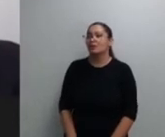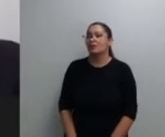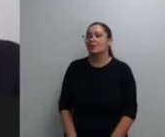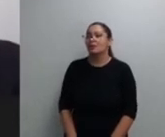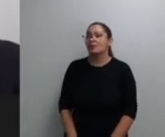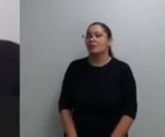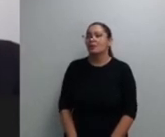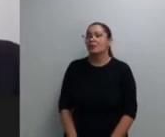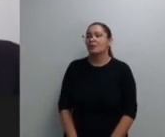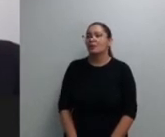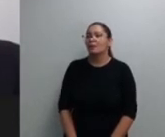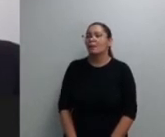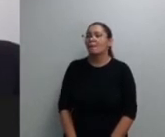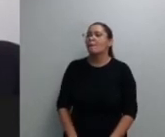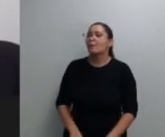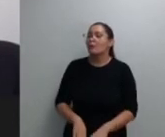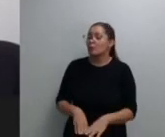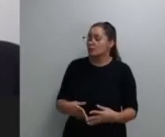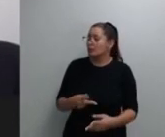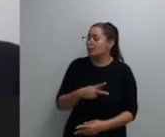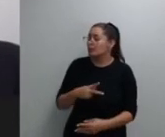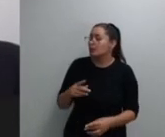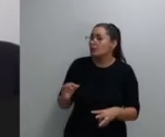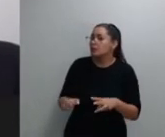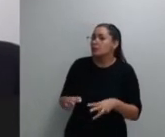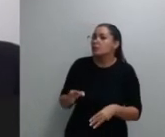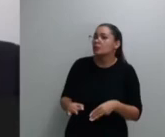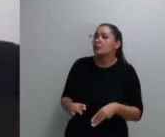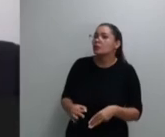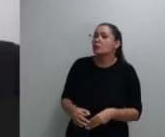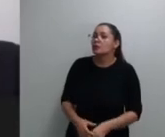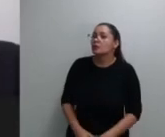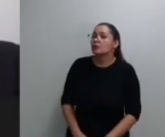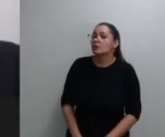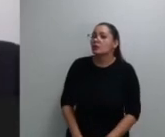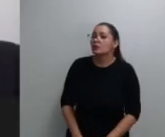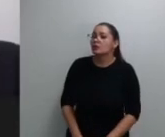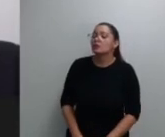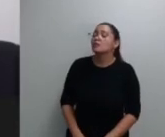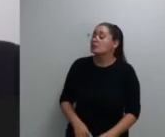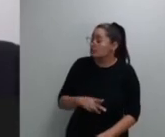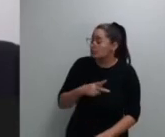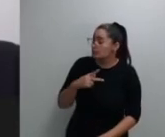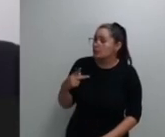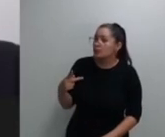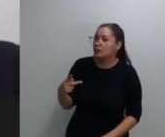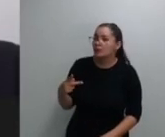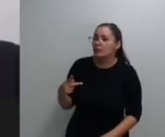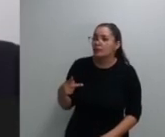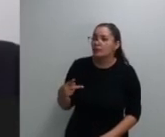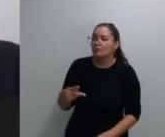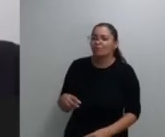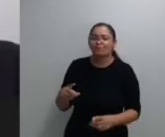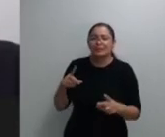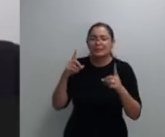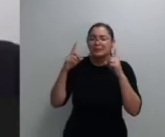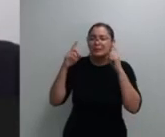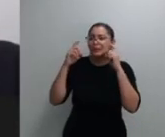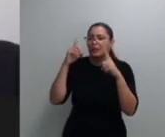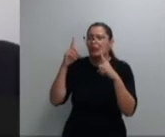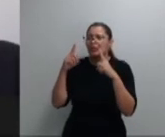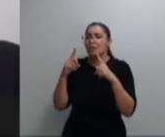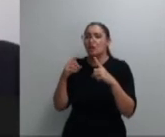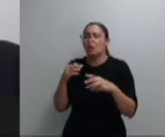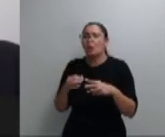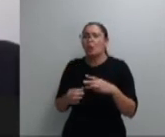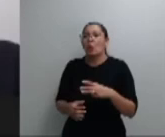pois não ministro ministro ministro presidente fora de dúvida que o eminente ministro